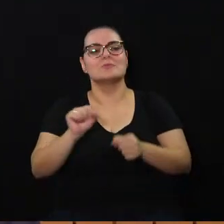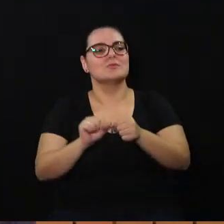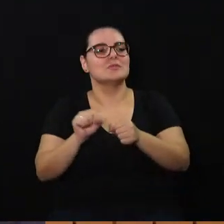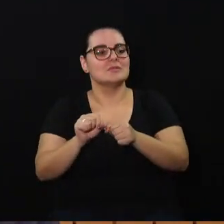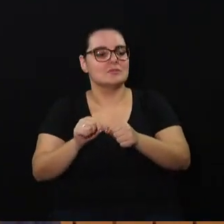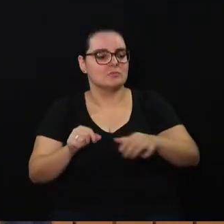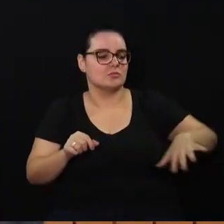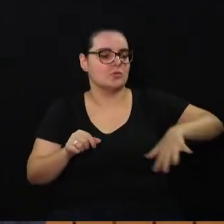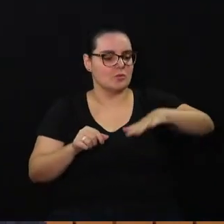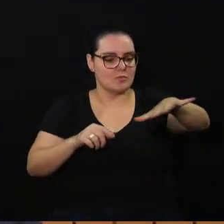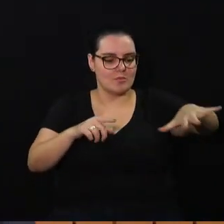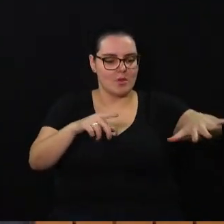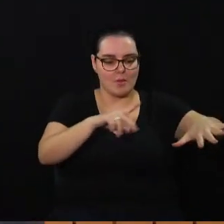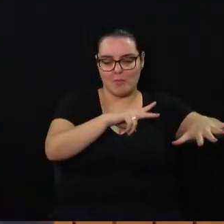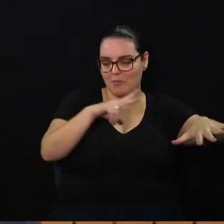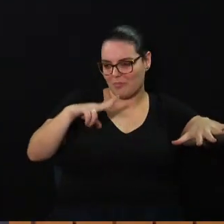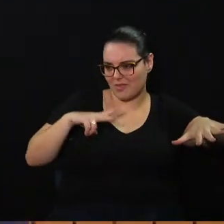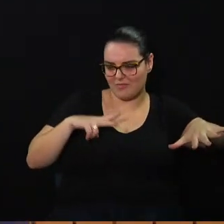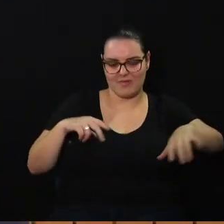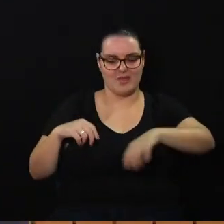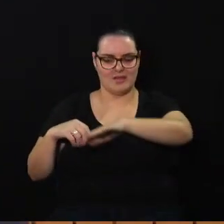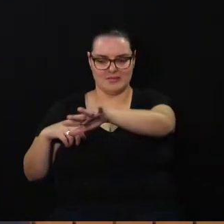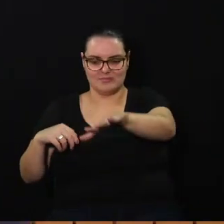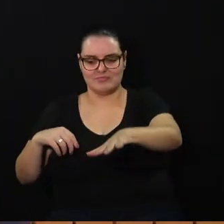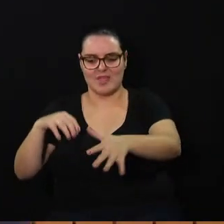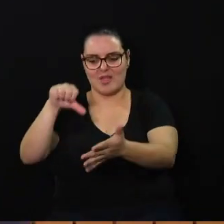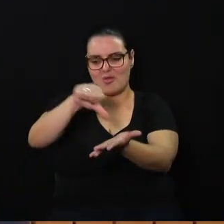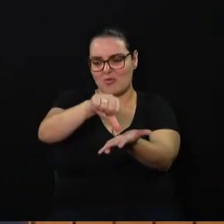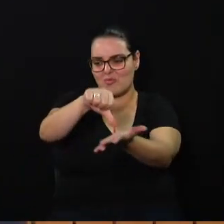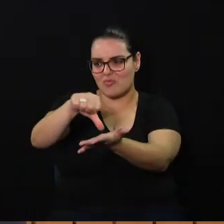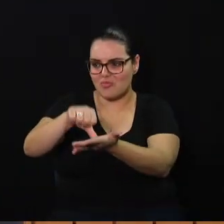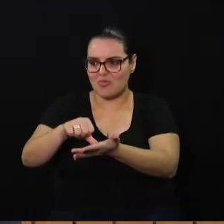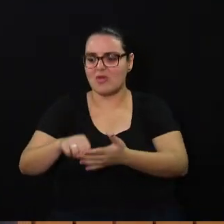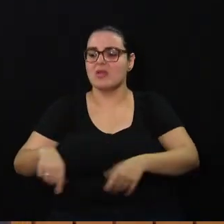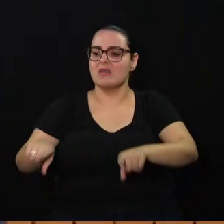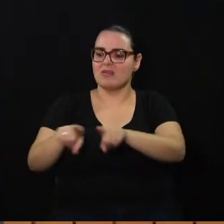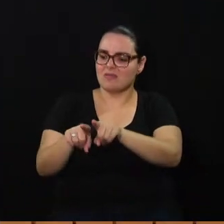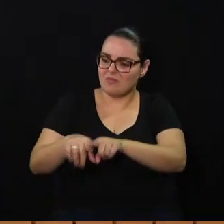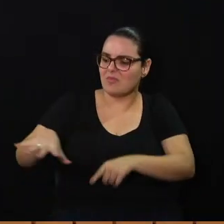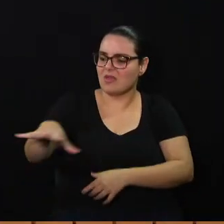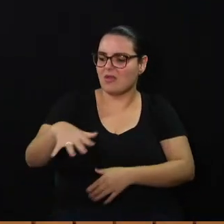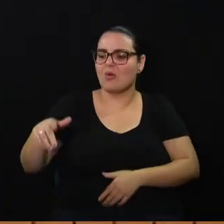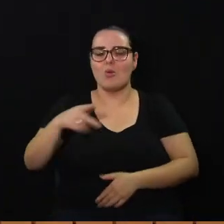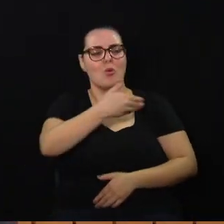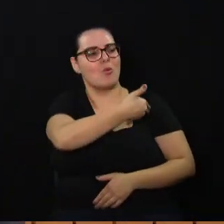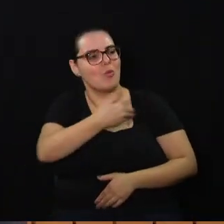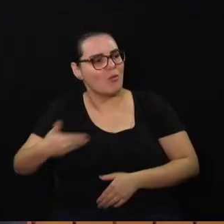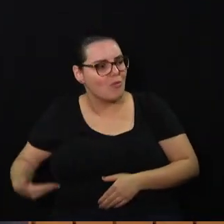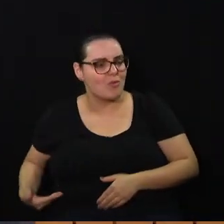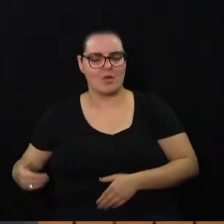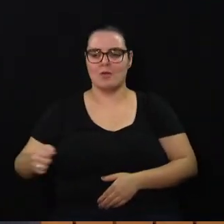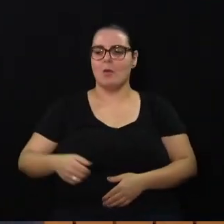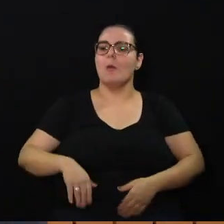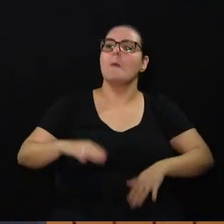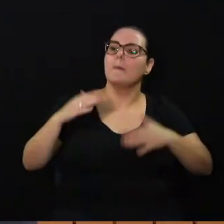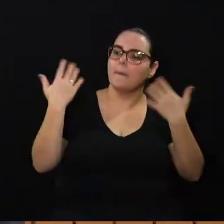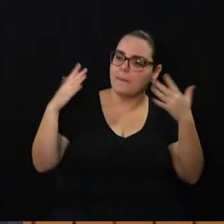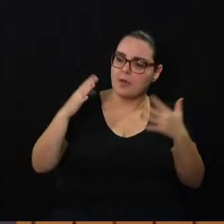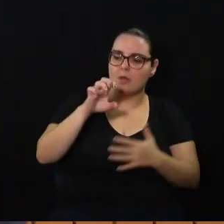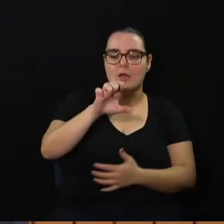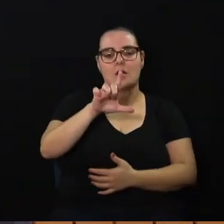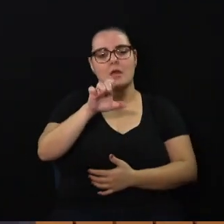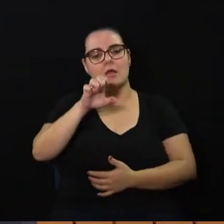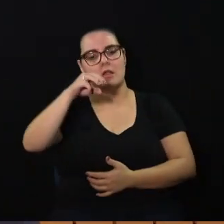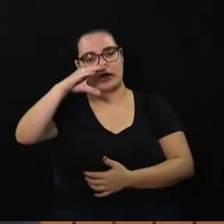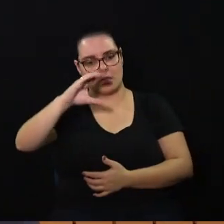políticas públicas entidades né e certamente a câmara de vereadores então meus parabéns a ele em campo pela iniciativa e contem